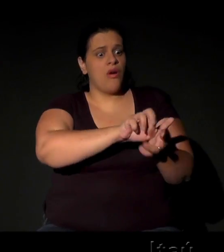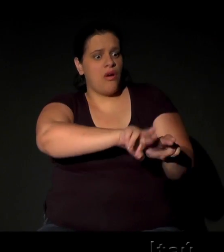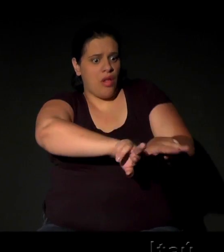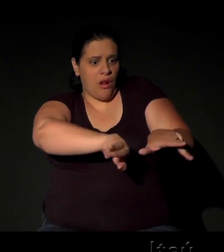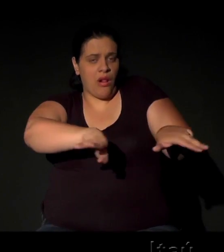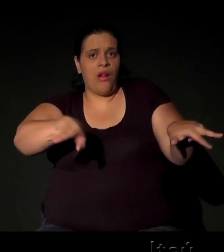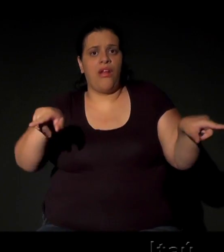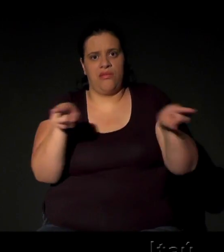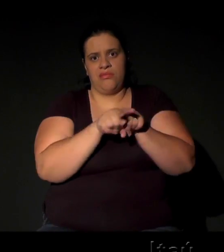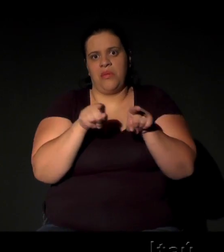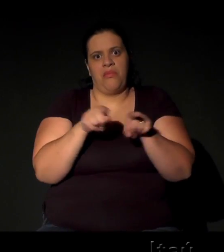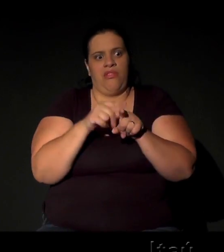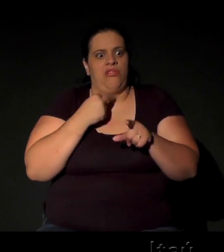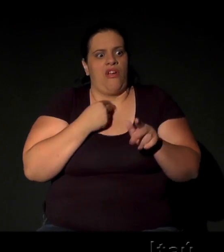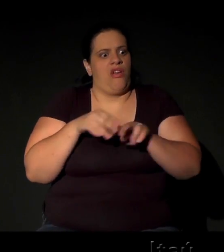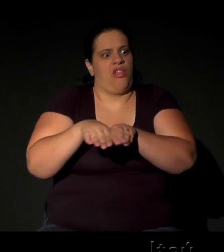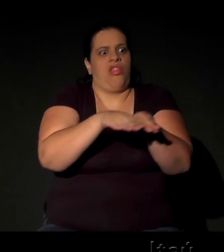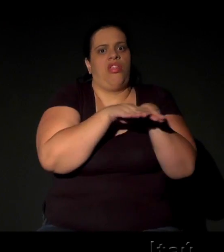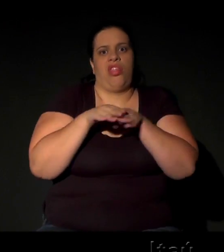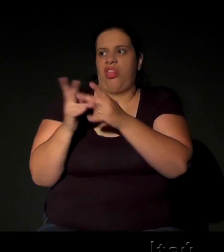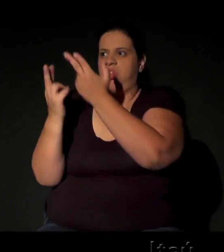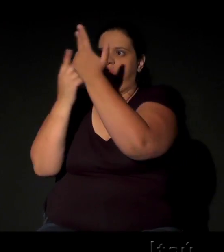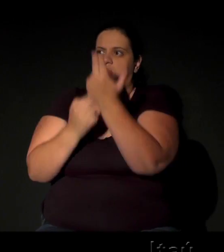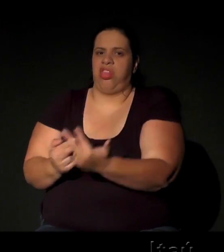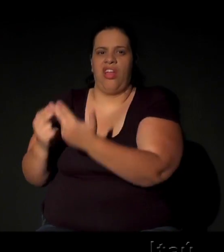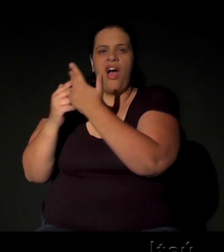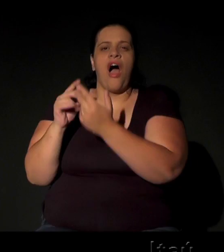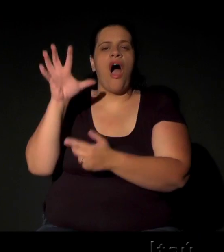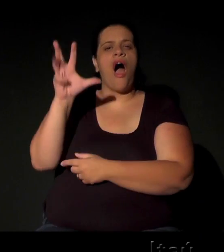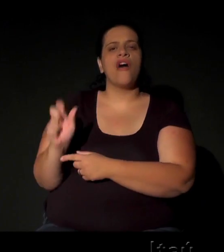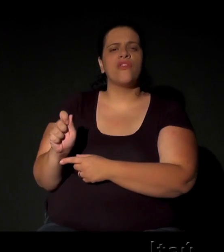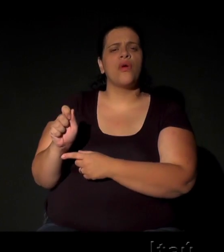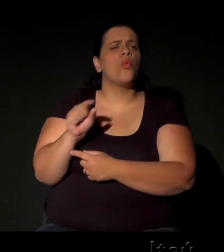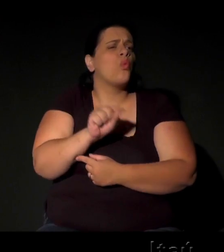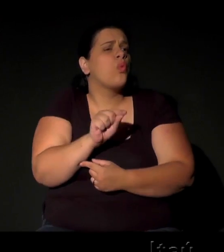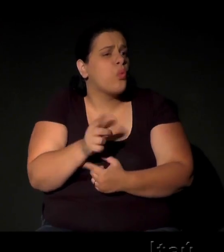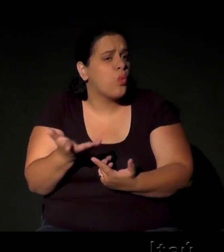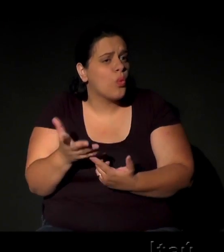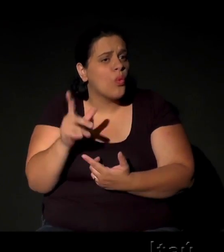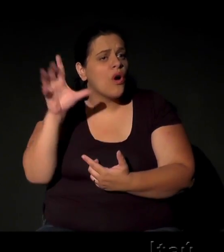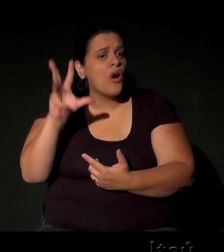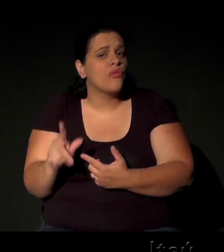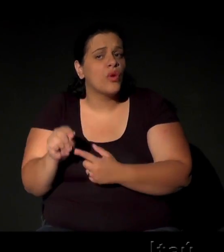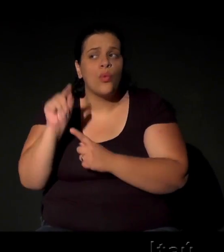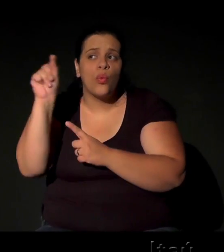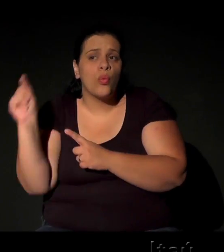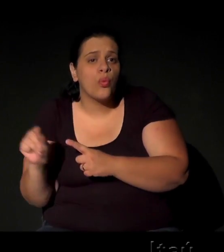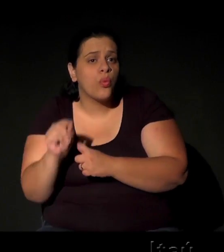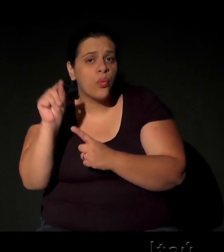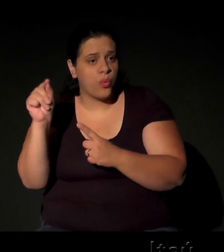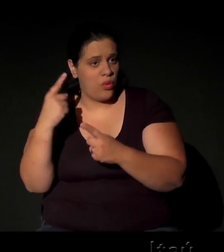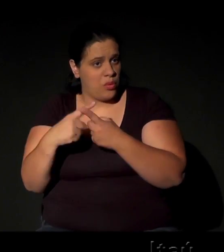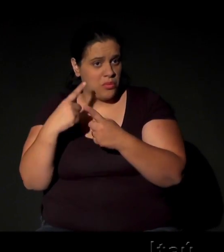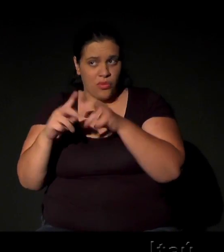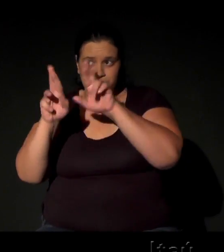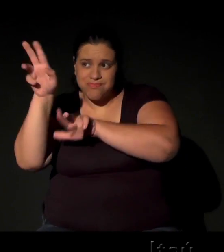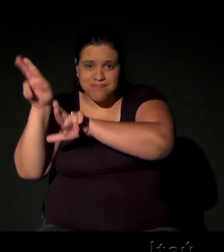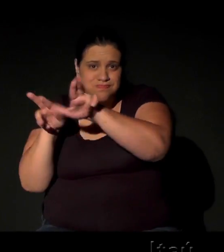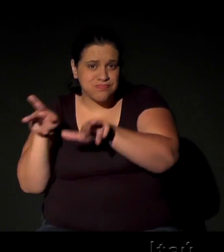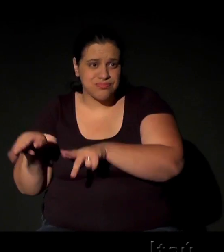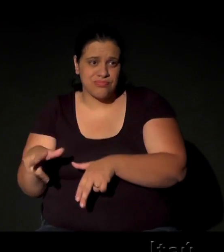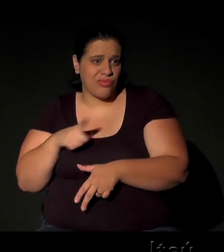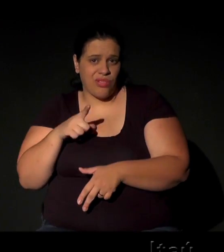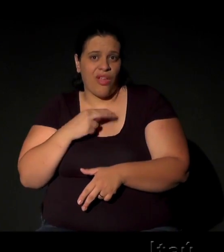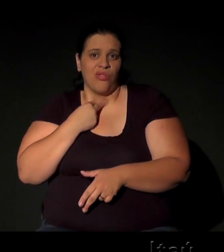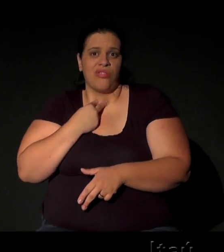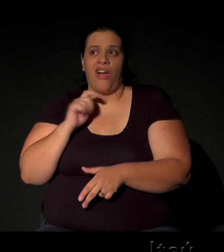gente também não pode achar que é tudo igual né então quando as pessoas falam ou africano eu pergunto qual de qual país de Qual nação né porque nós somos diversos a